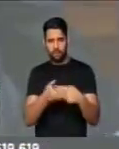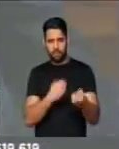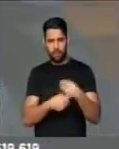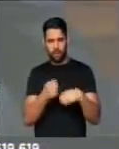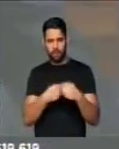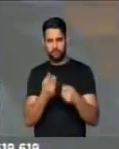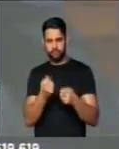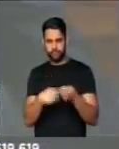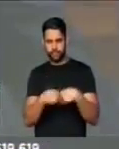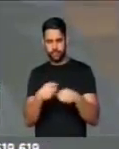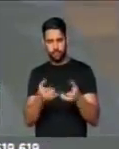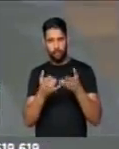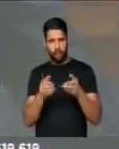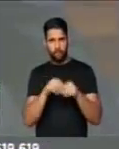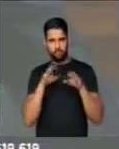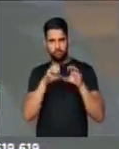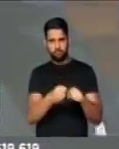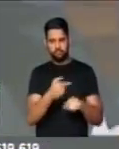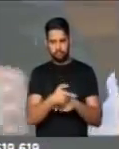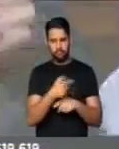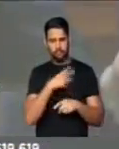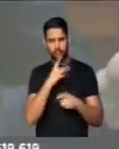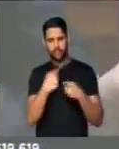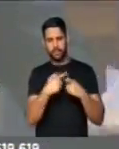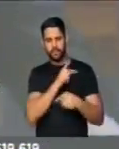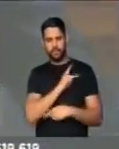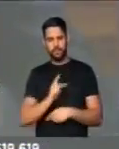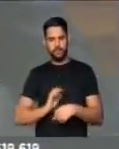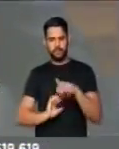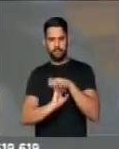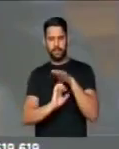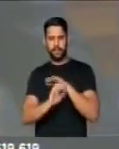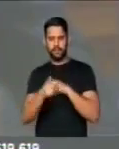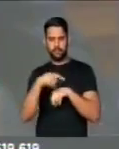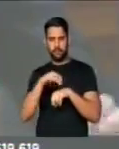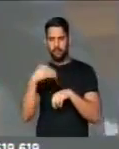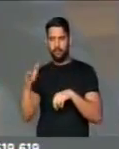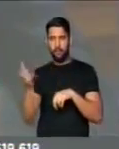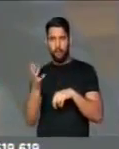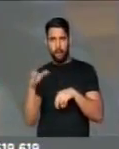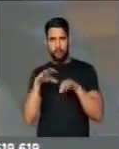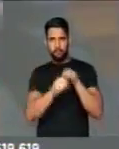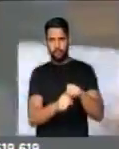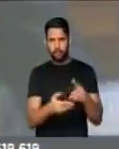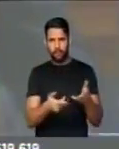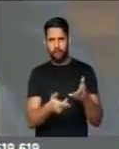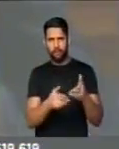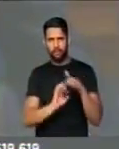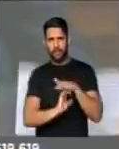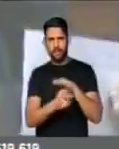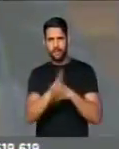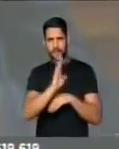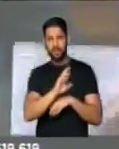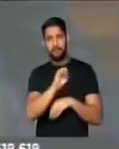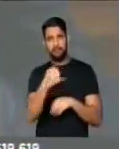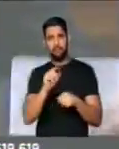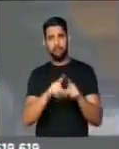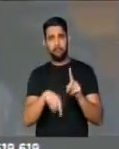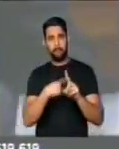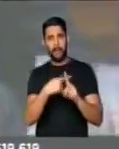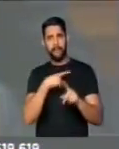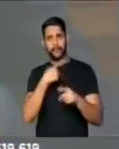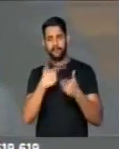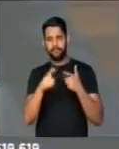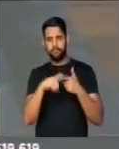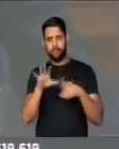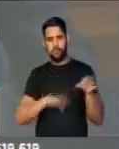mercado financeiro quer, porque as empresas estrangeiras querem. E aí sim vai gerar mais e